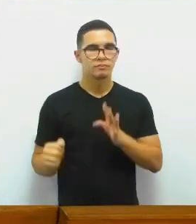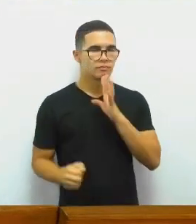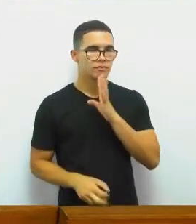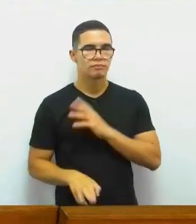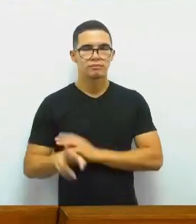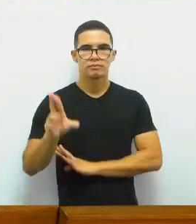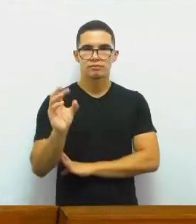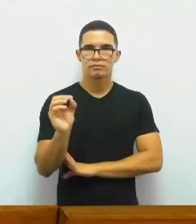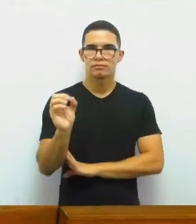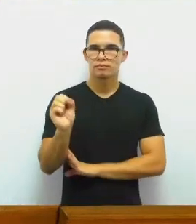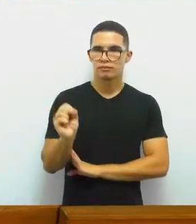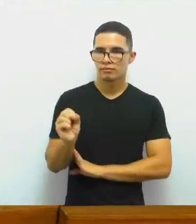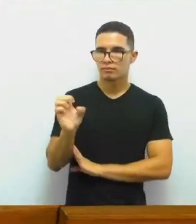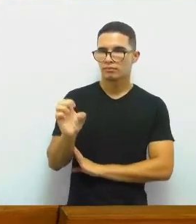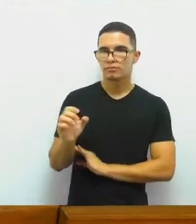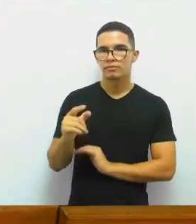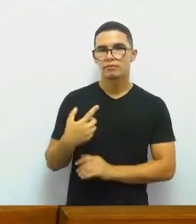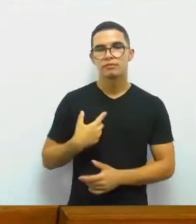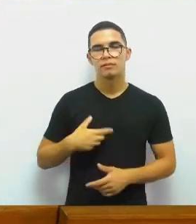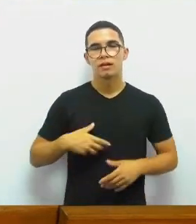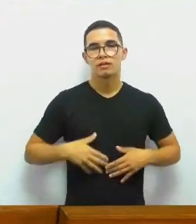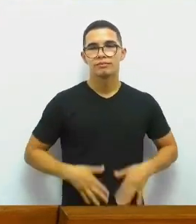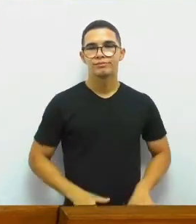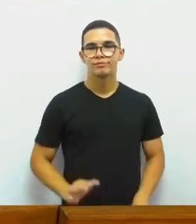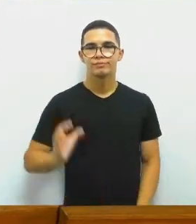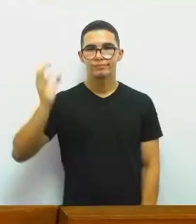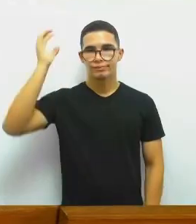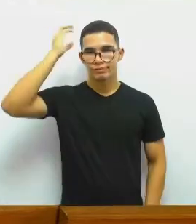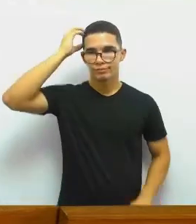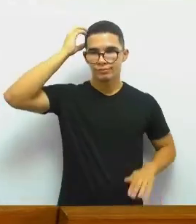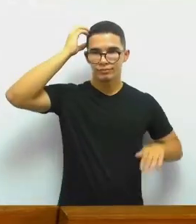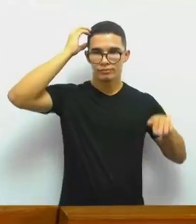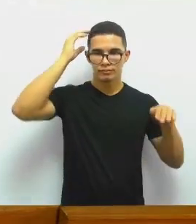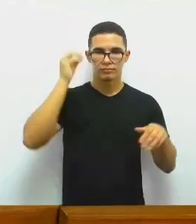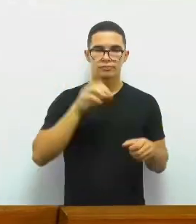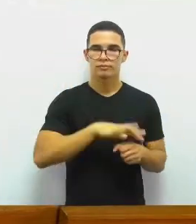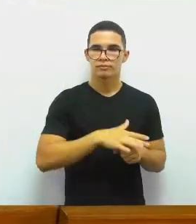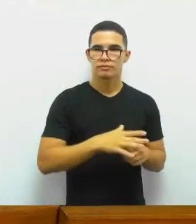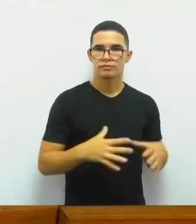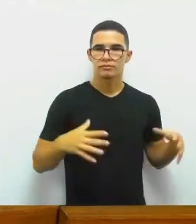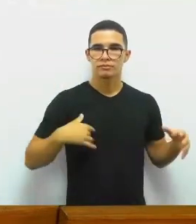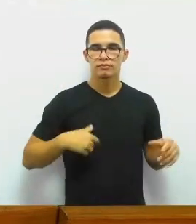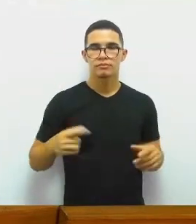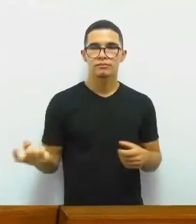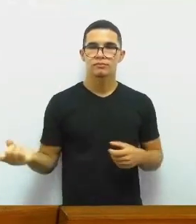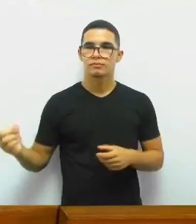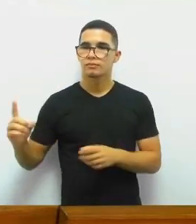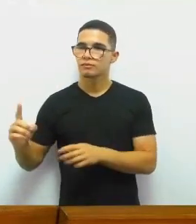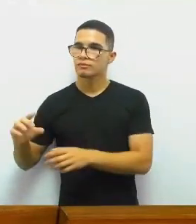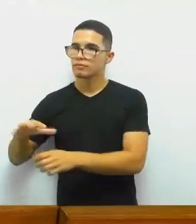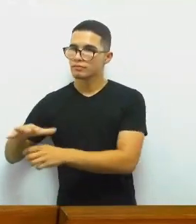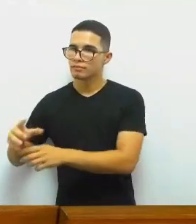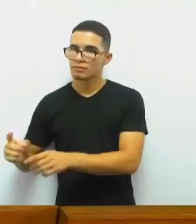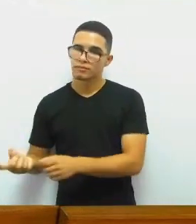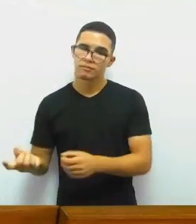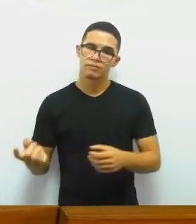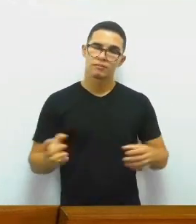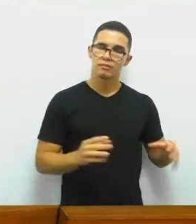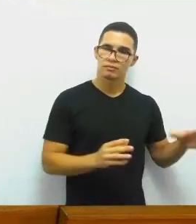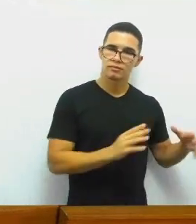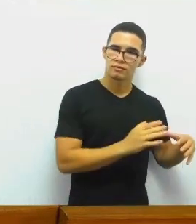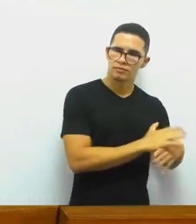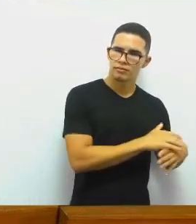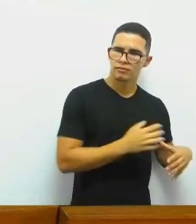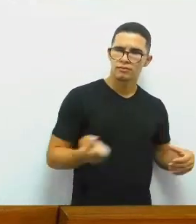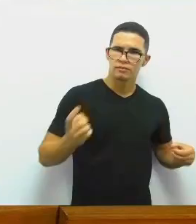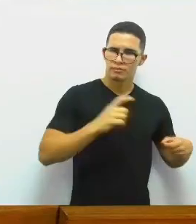tem 52 anos e é natural de Angra dos Reis. Cresceu na Ilha da Jipóia até os 6 anos, depois se mudou para o continente. Atualmente reside no